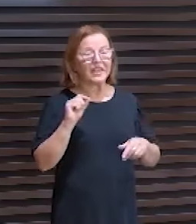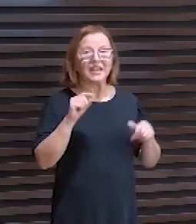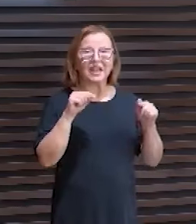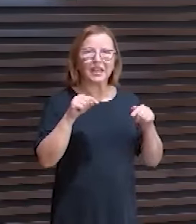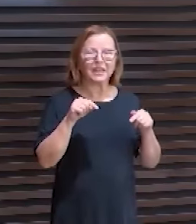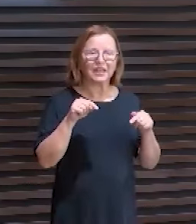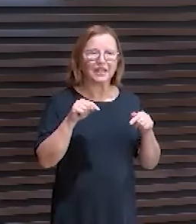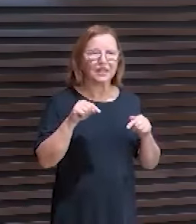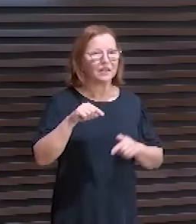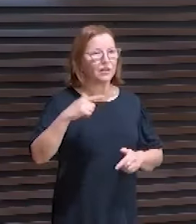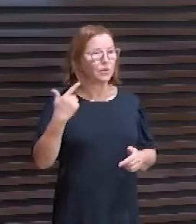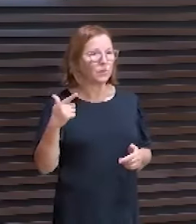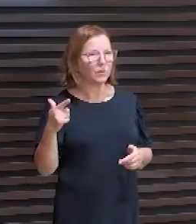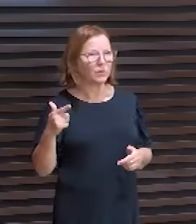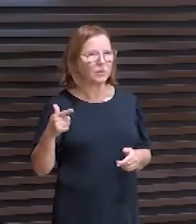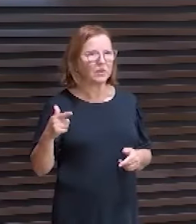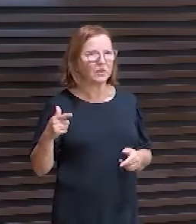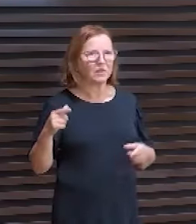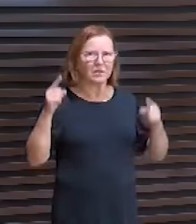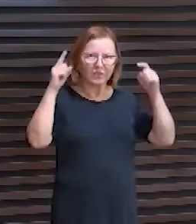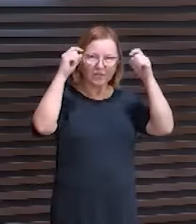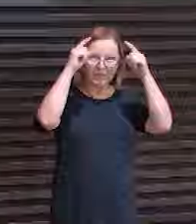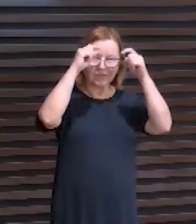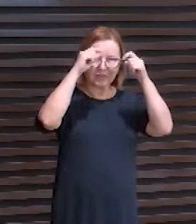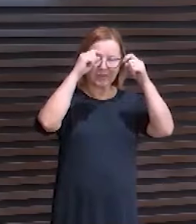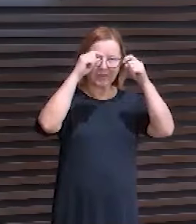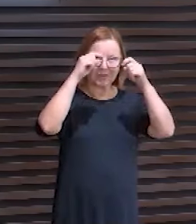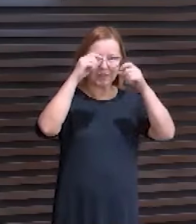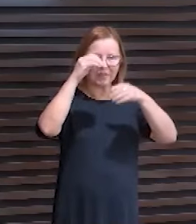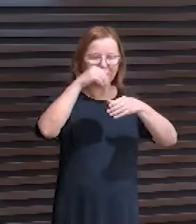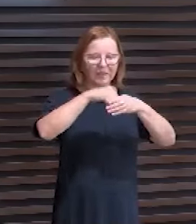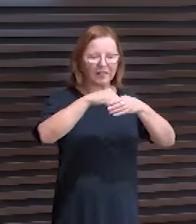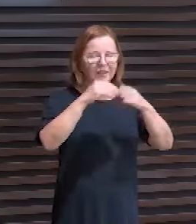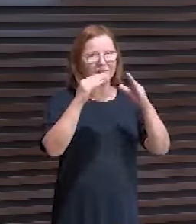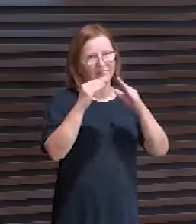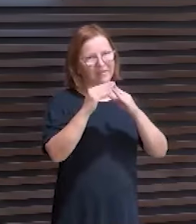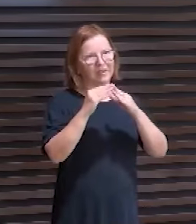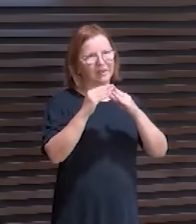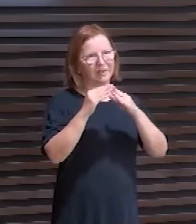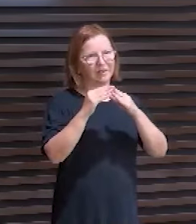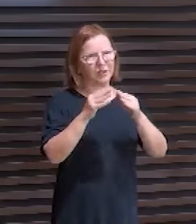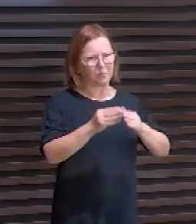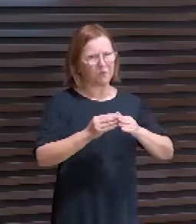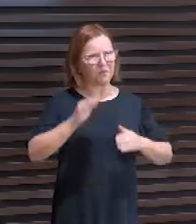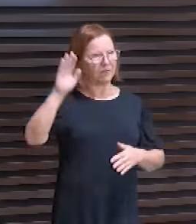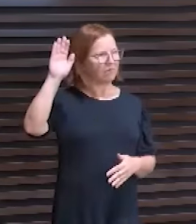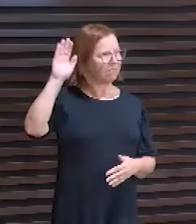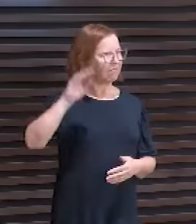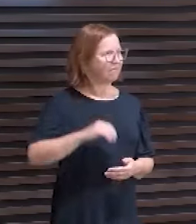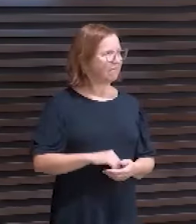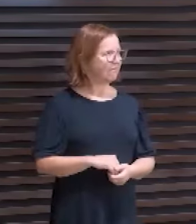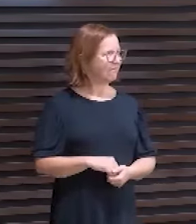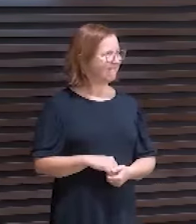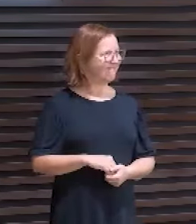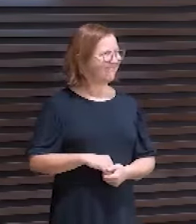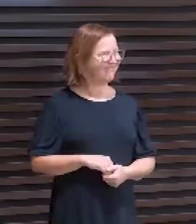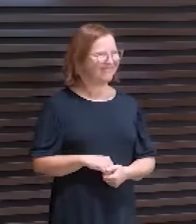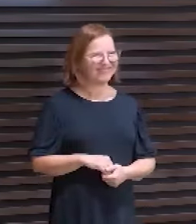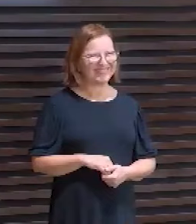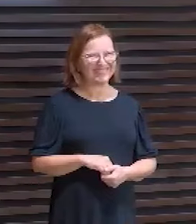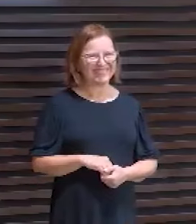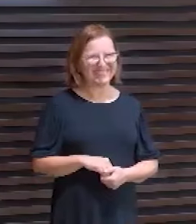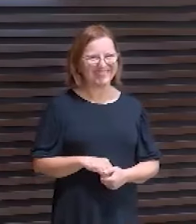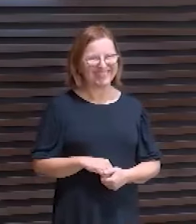não tem dificuldade dentro das suas casas levanta a mão